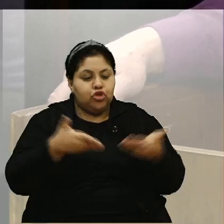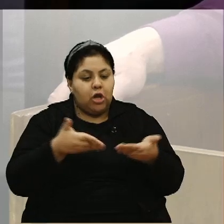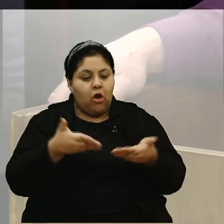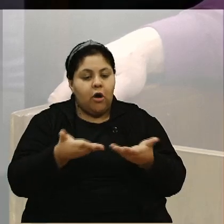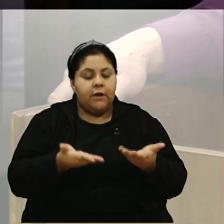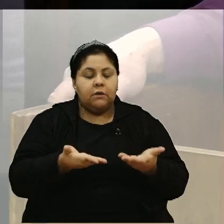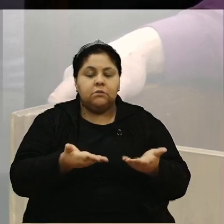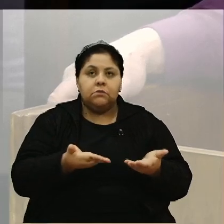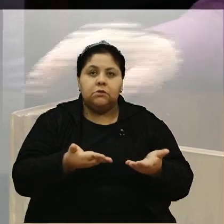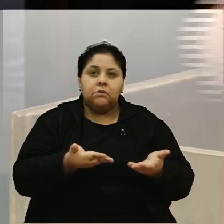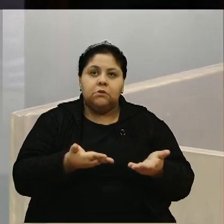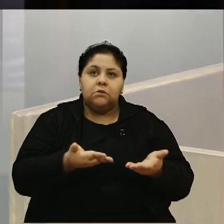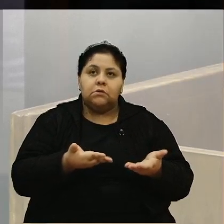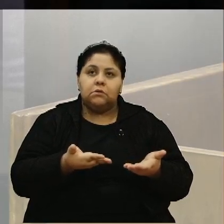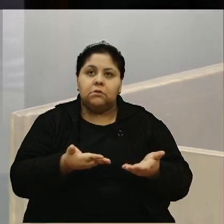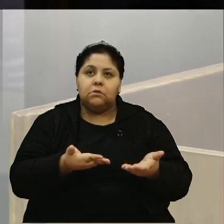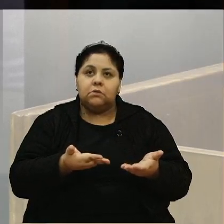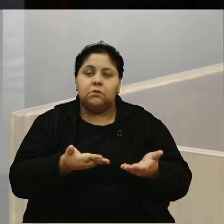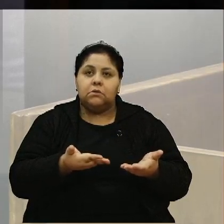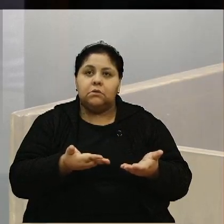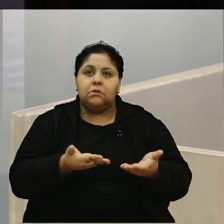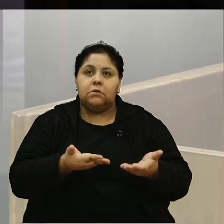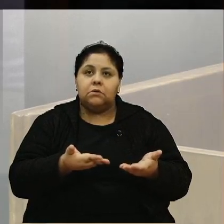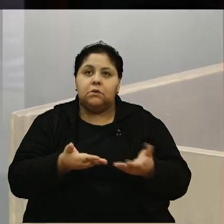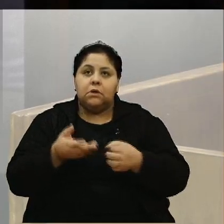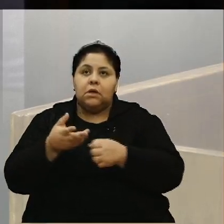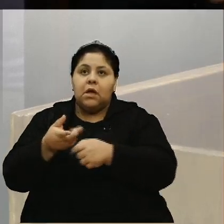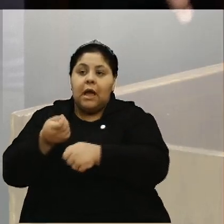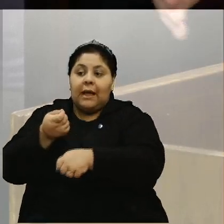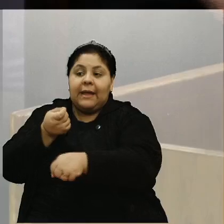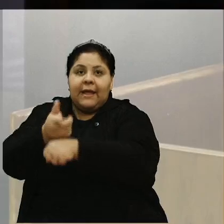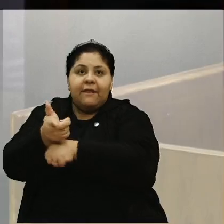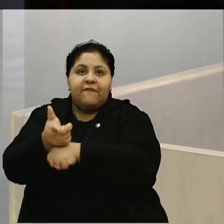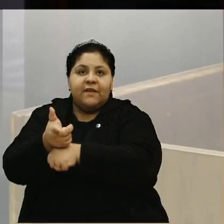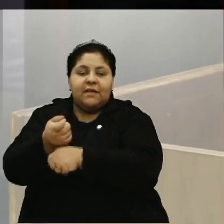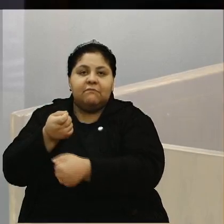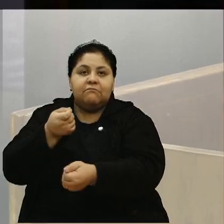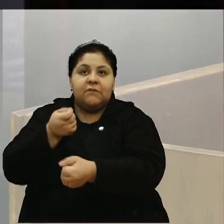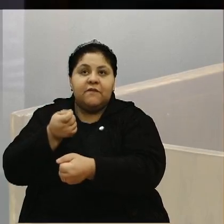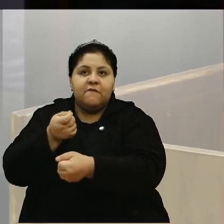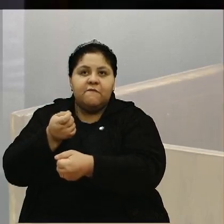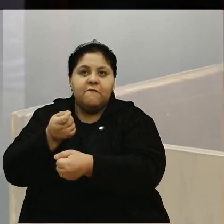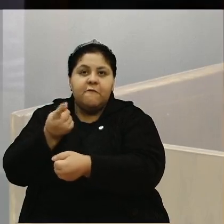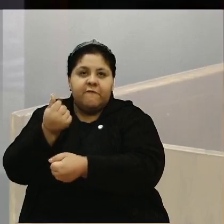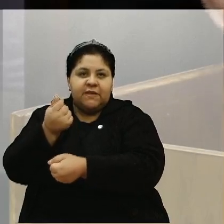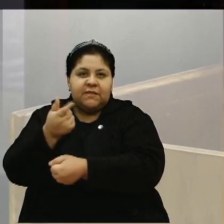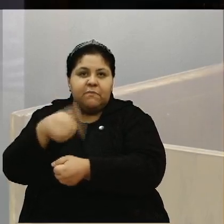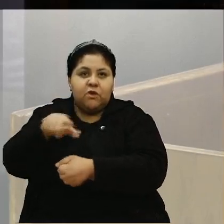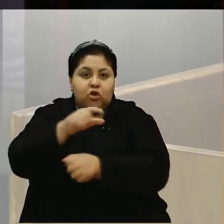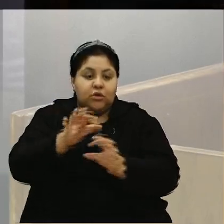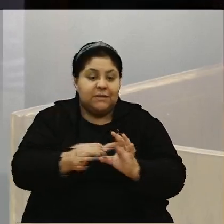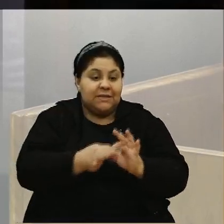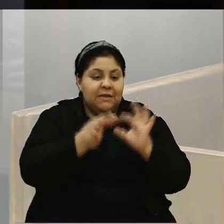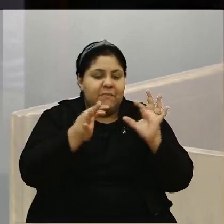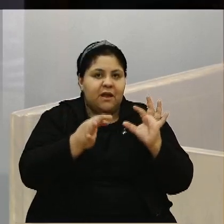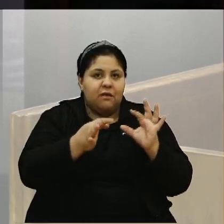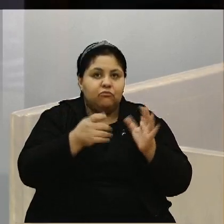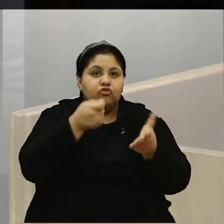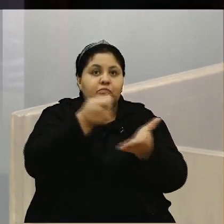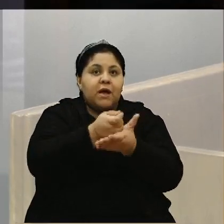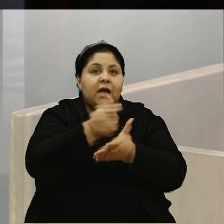povo, aquele financiamento que passou aqui, que nós, liberamos o financiamento para fazer